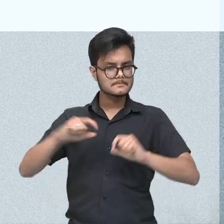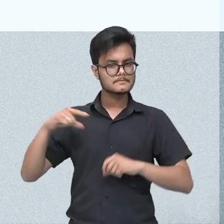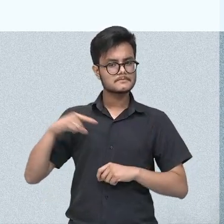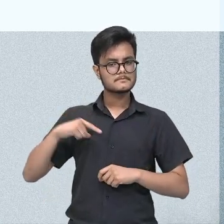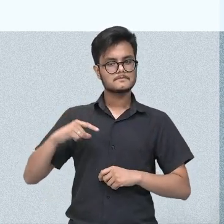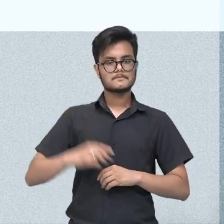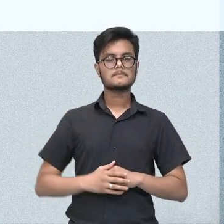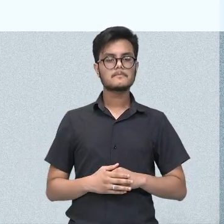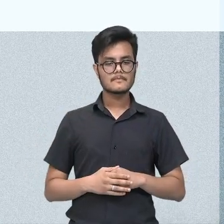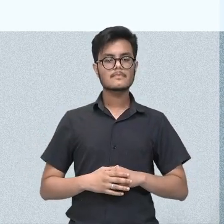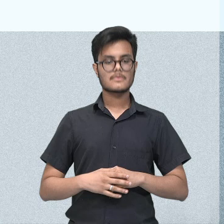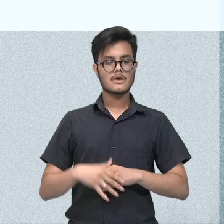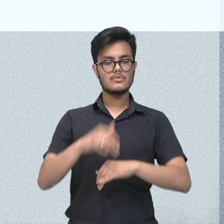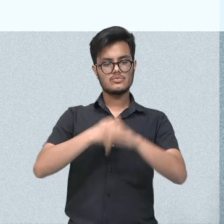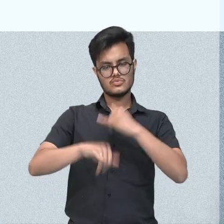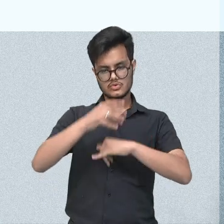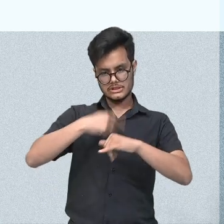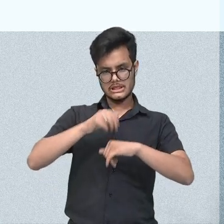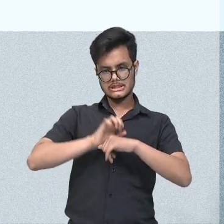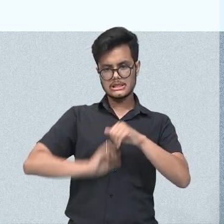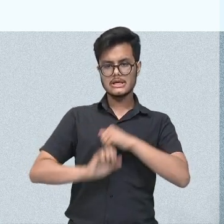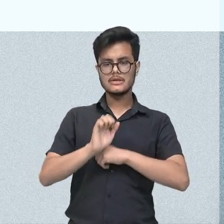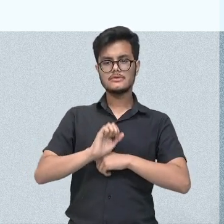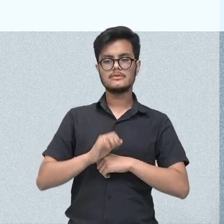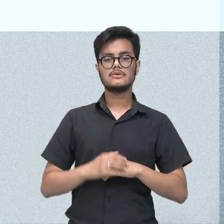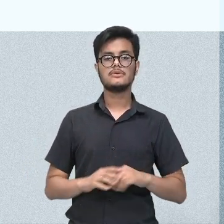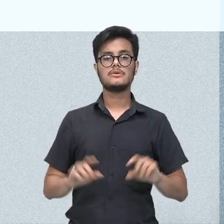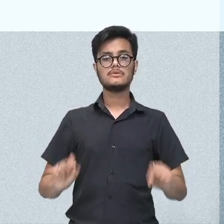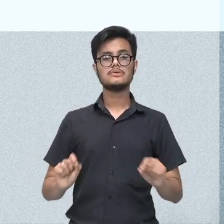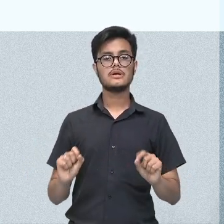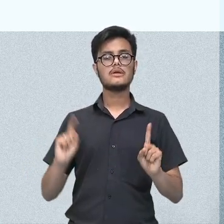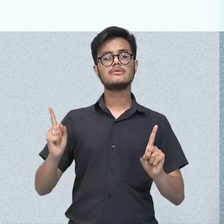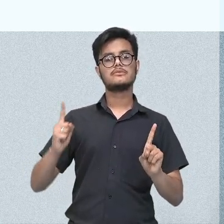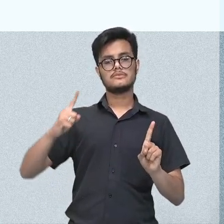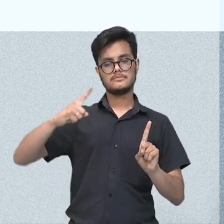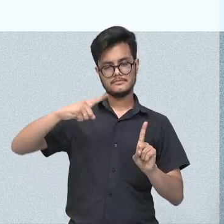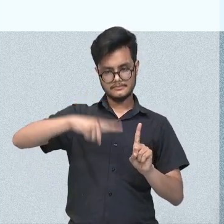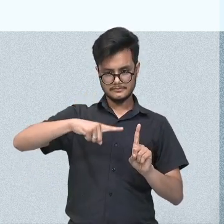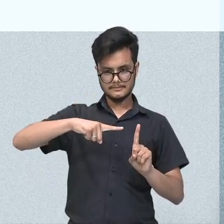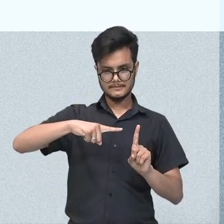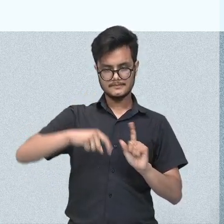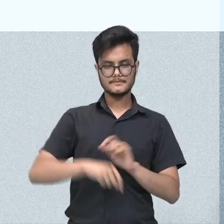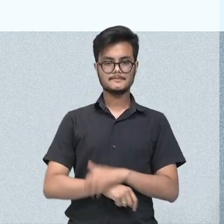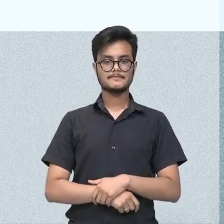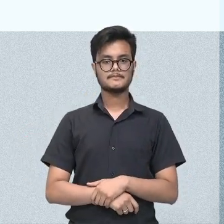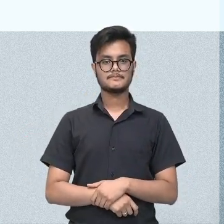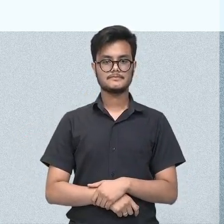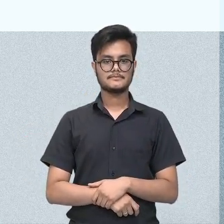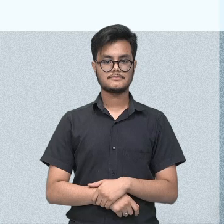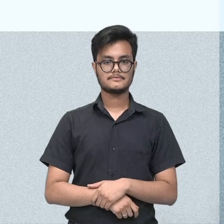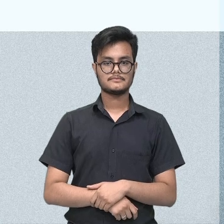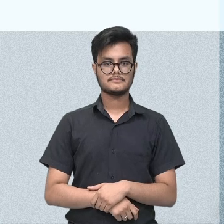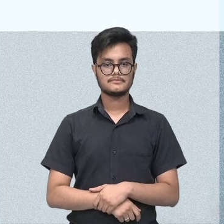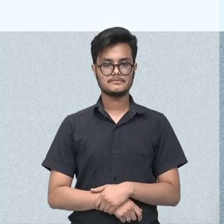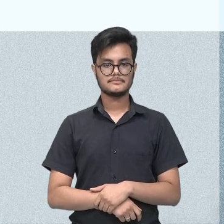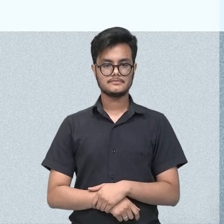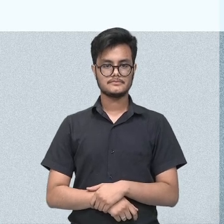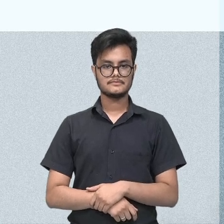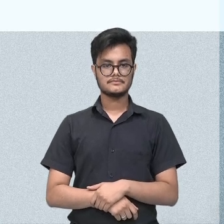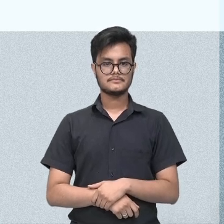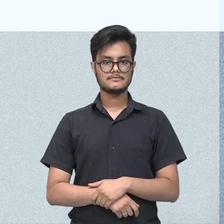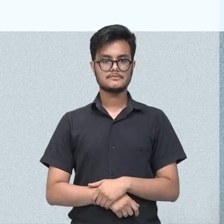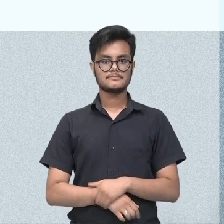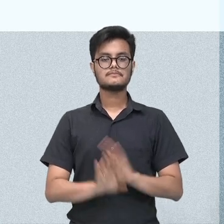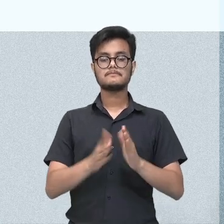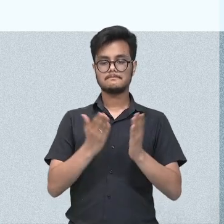aí os elétrons, vejam, eu tenho o indutor e o induzido. Você tem aí,